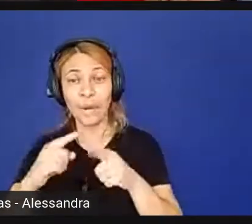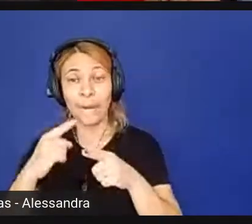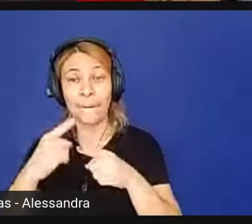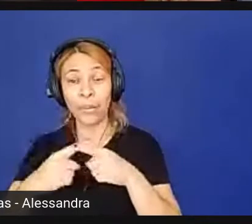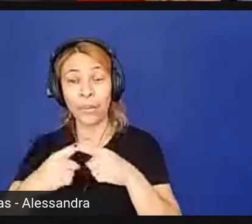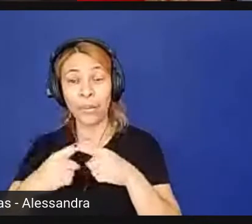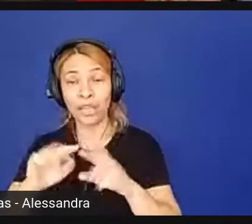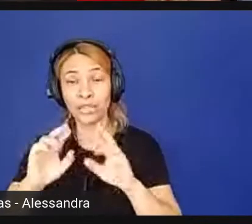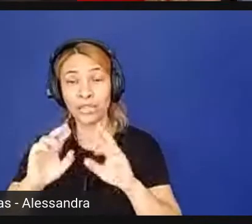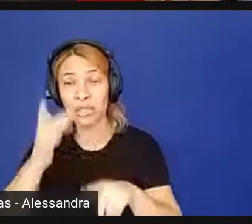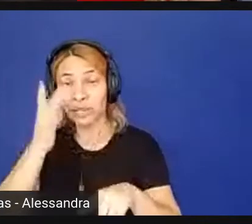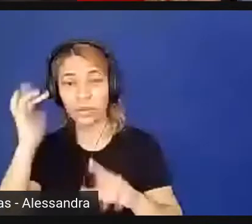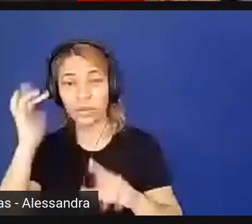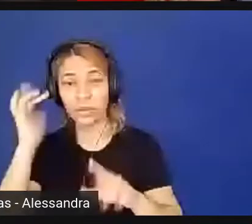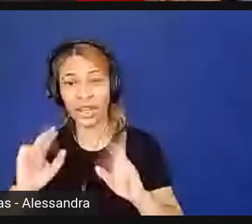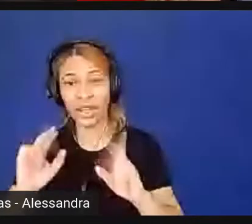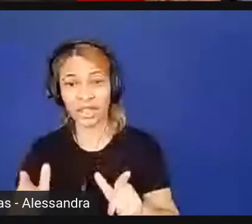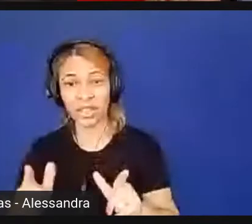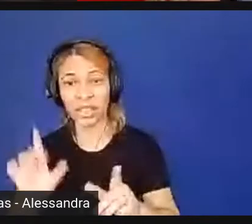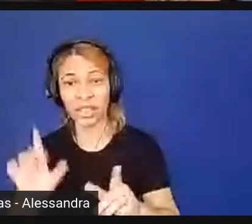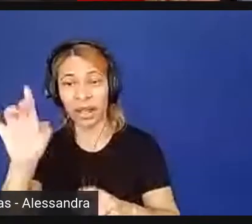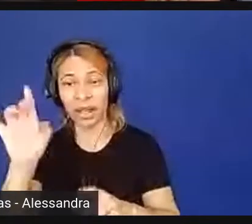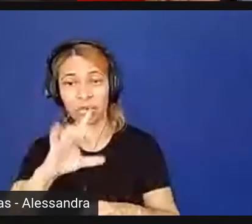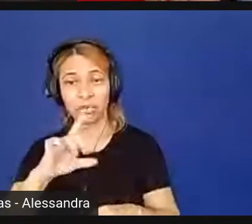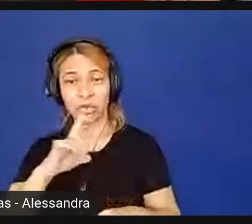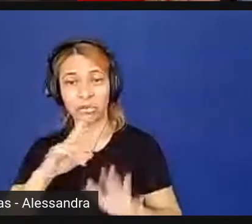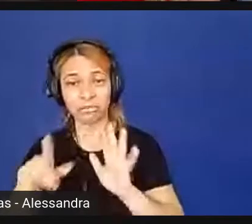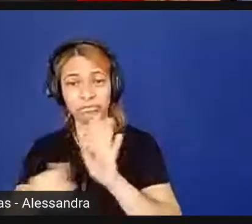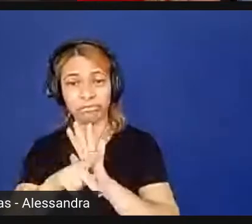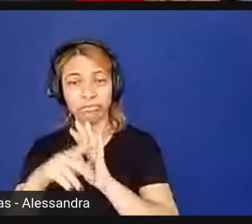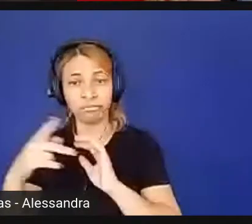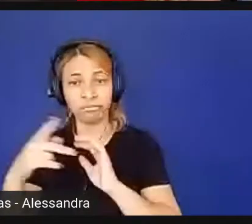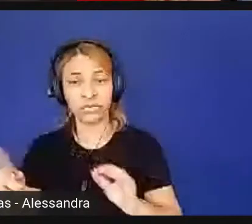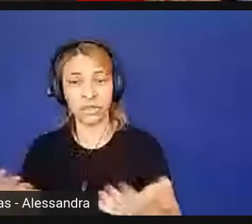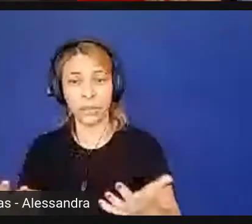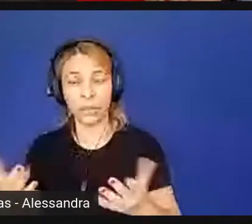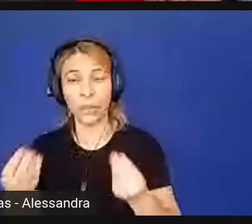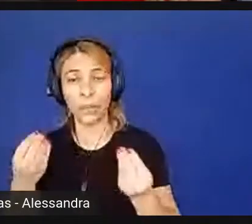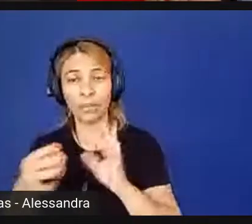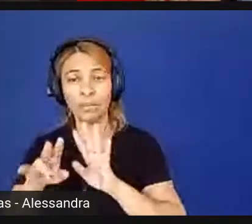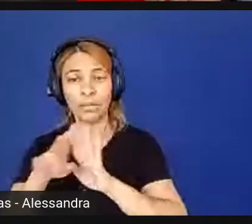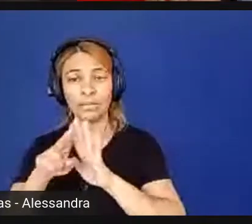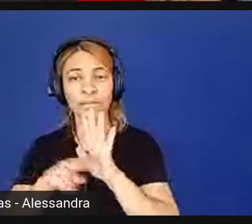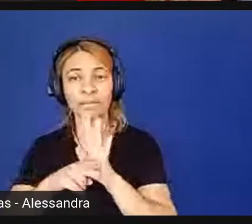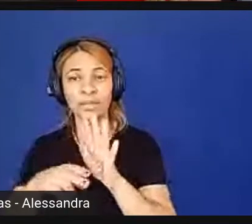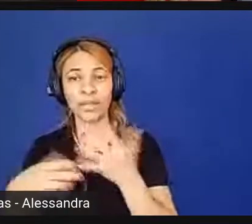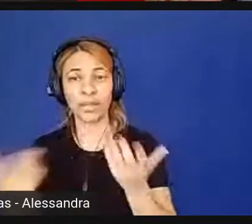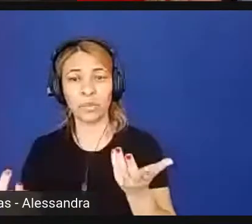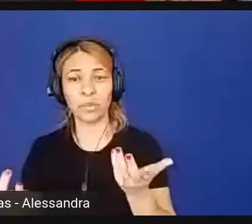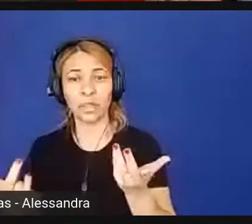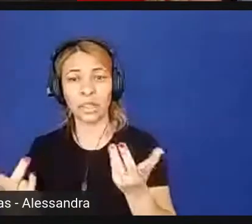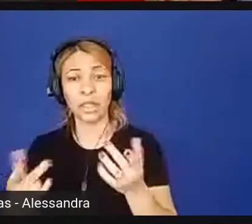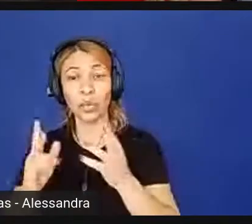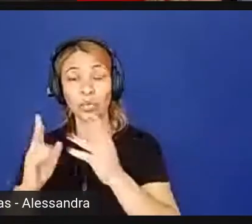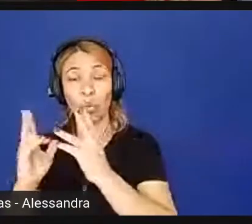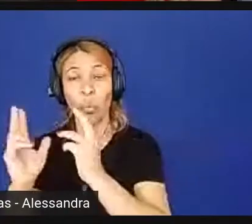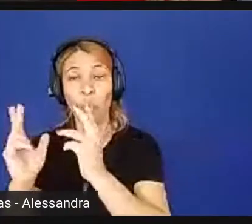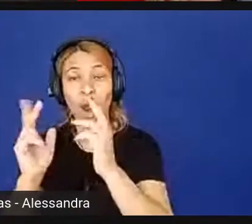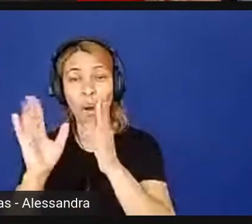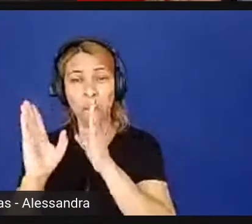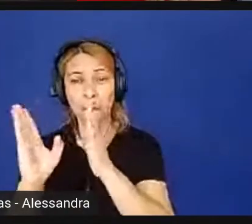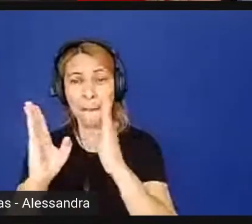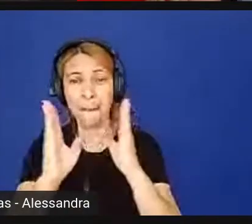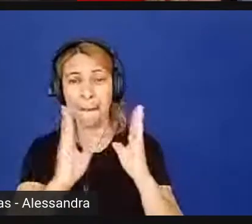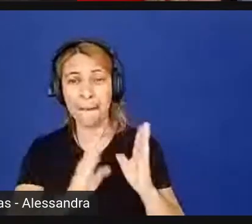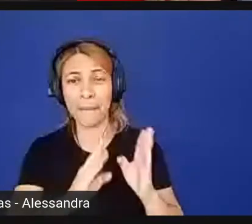são diferentes. Cada órgão tem o seu. Então, como é que eu teria uma norma tentando engessar todo mundo dentro da mesma